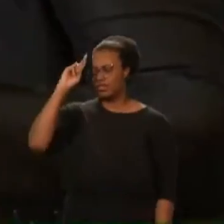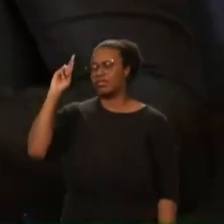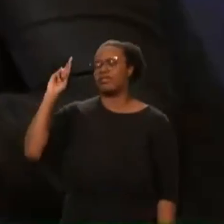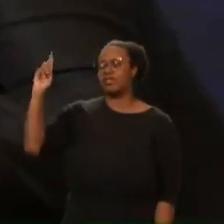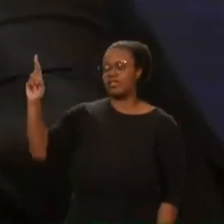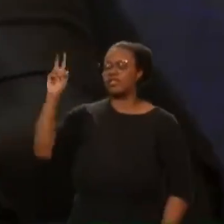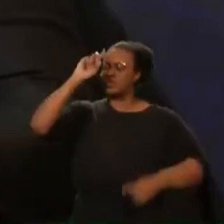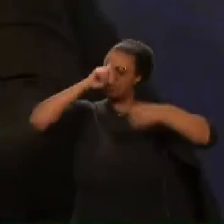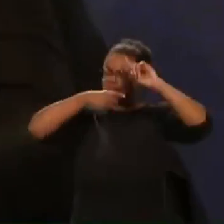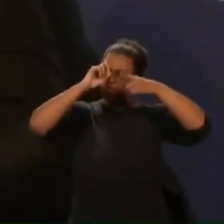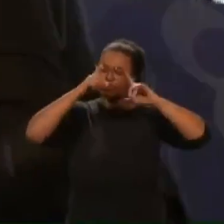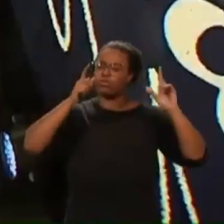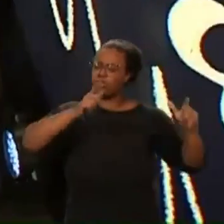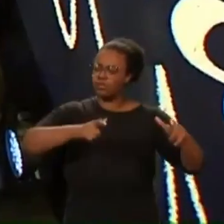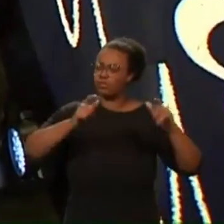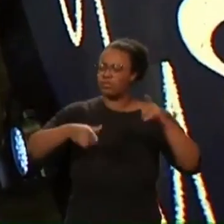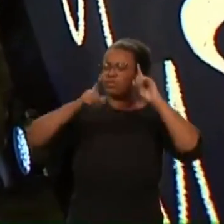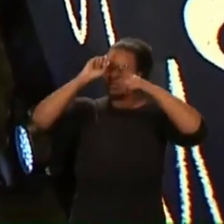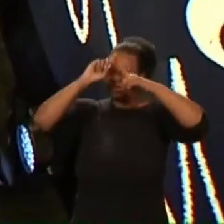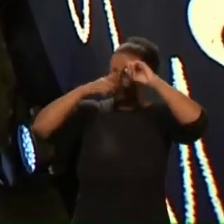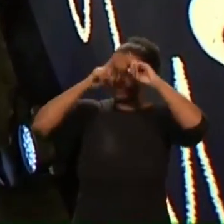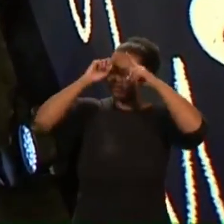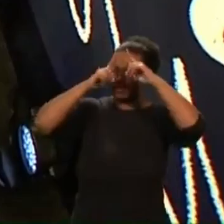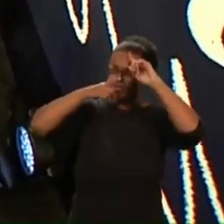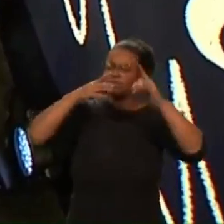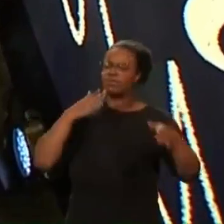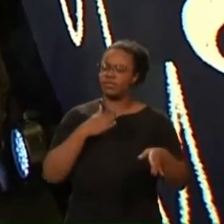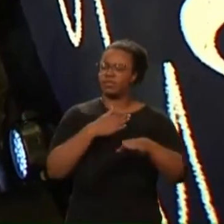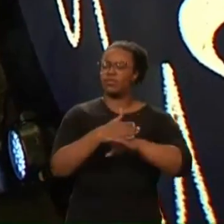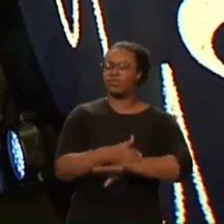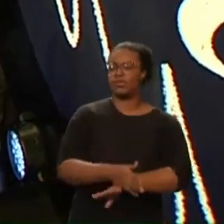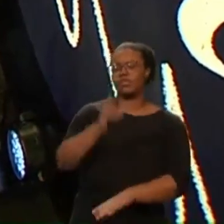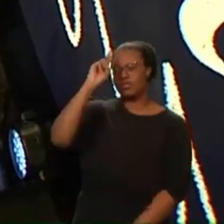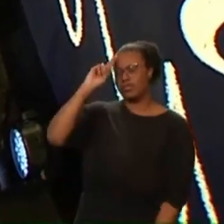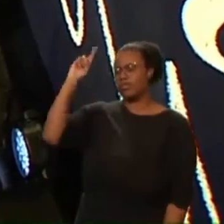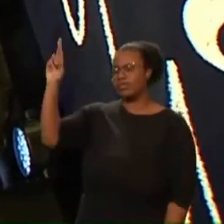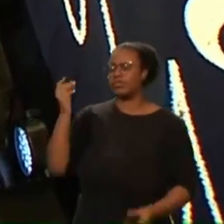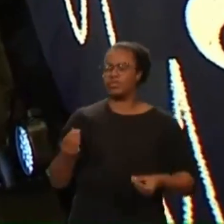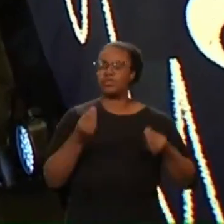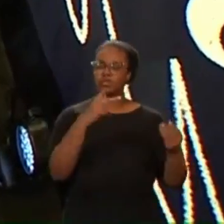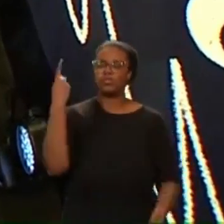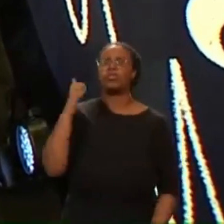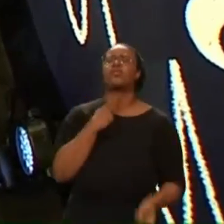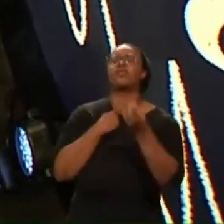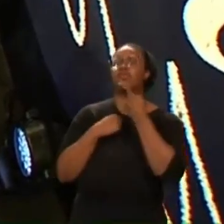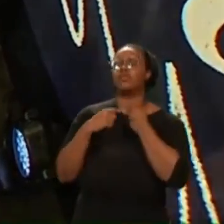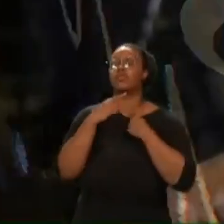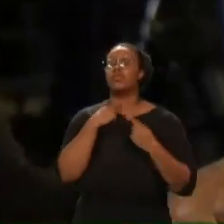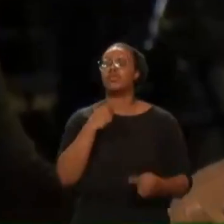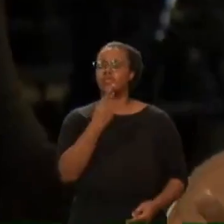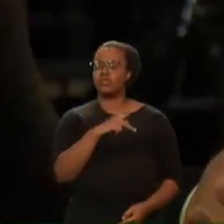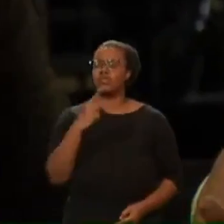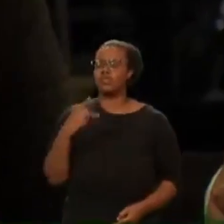autoridade nesse lugar onde não há pai senão toda a liberalidade daquilo que é a tua vontade para os seus dias